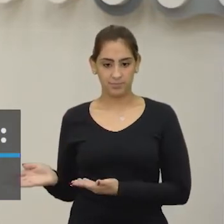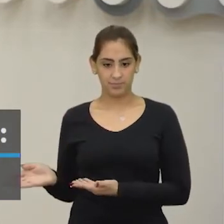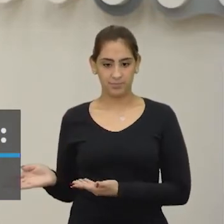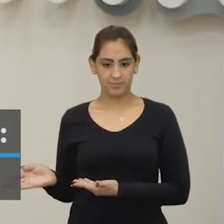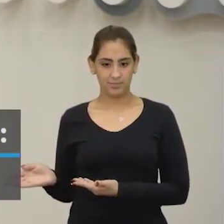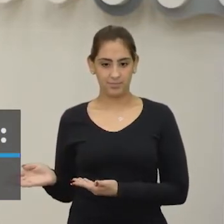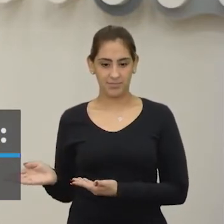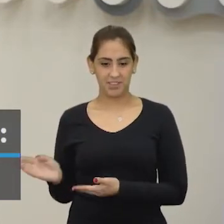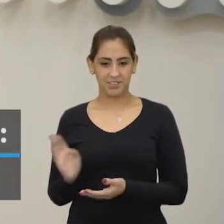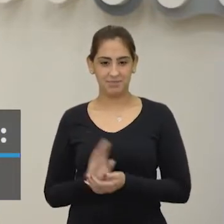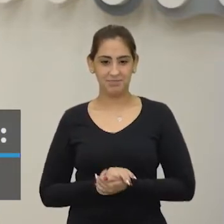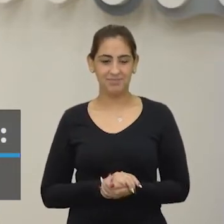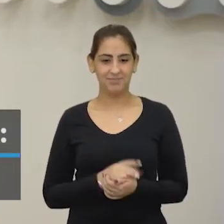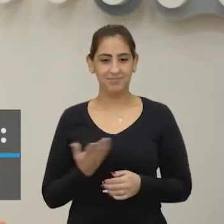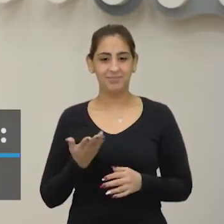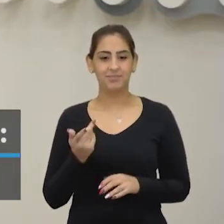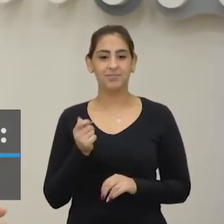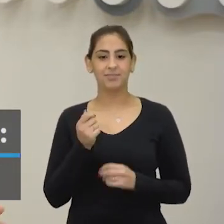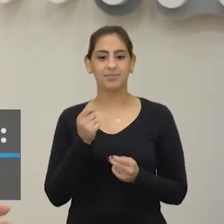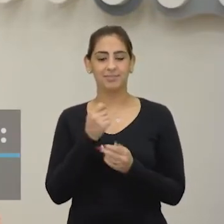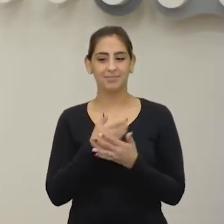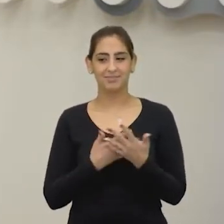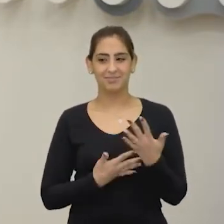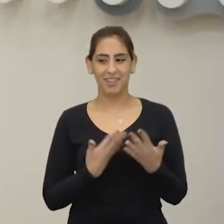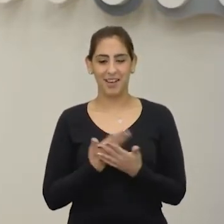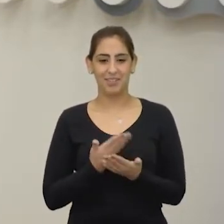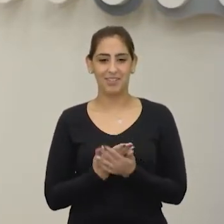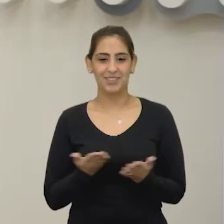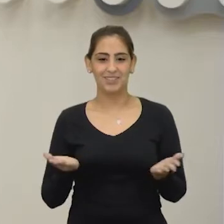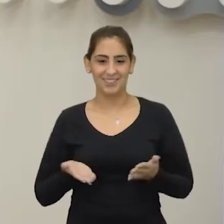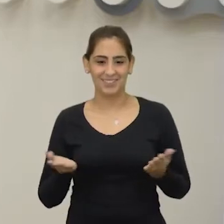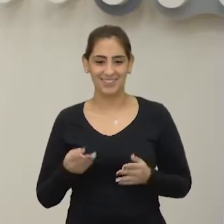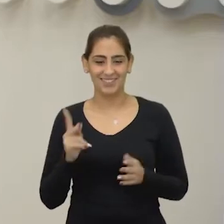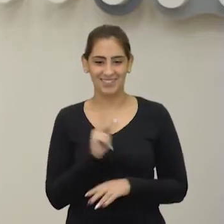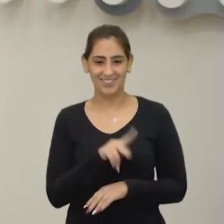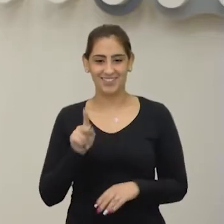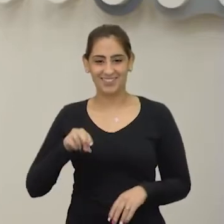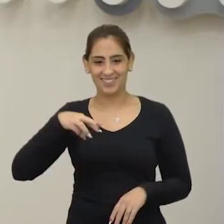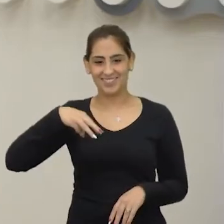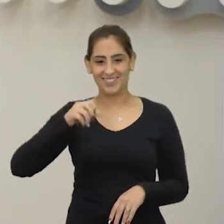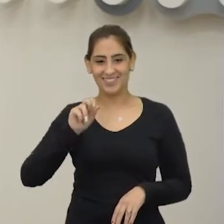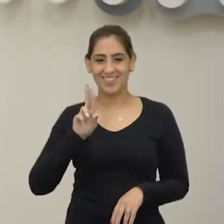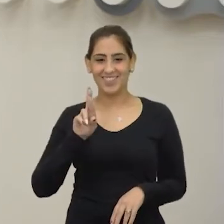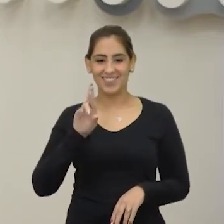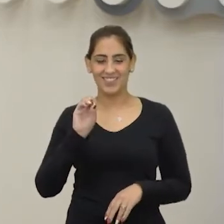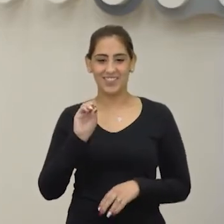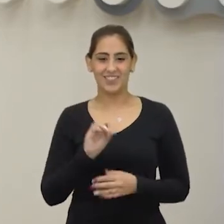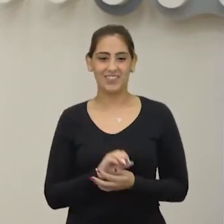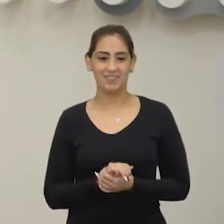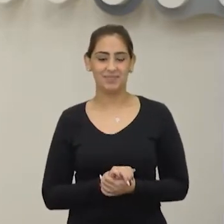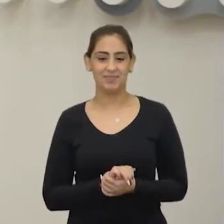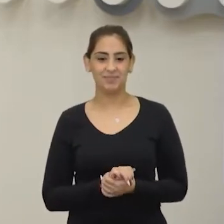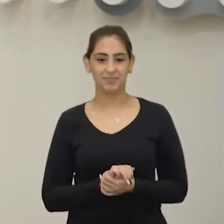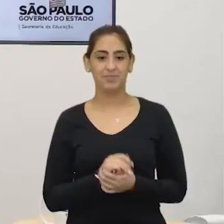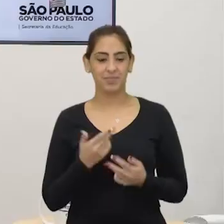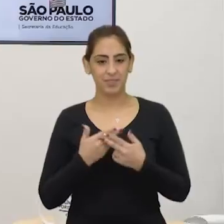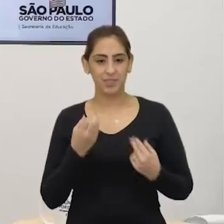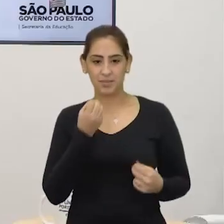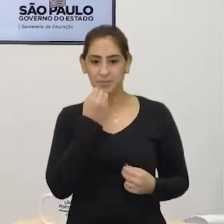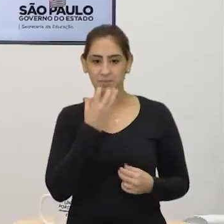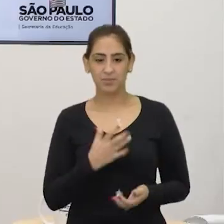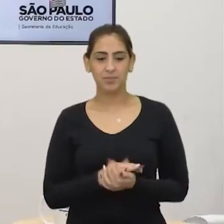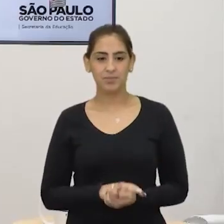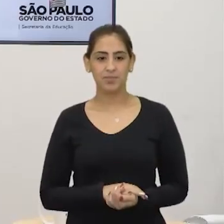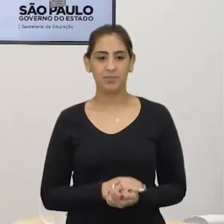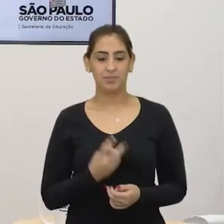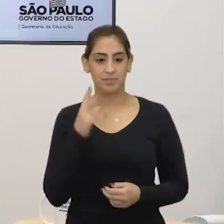E vamos de aula hoje, que o professor Mauro já está aqui, ó, super antenado para falar com a gente de notícia boa, de coisa boa, né, professor?